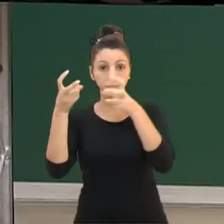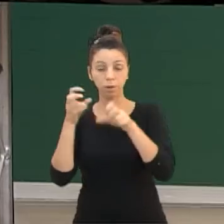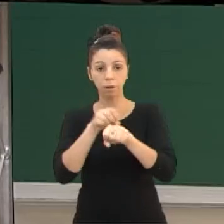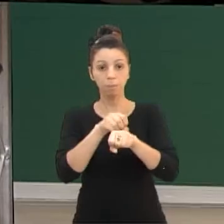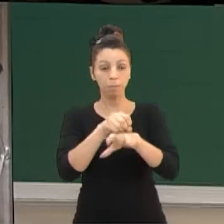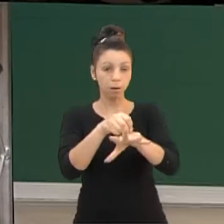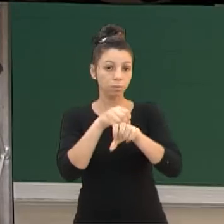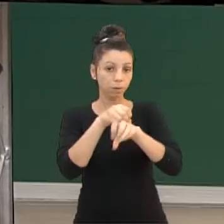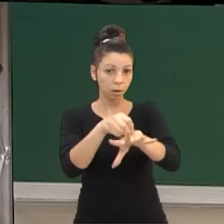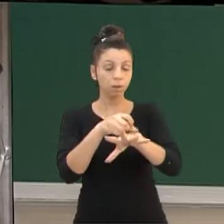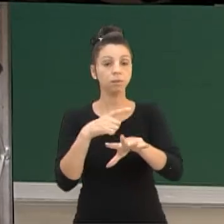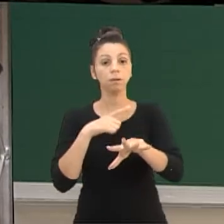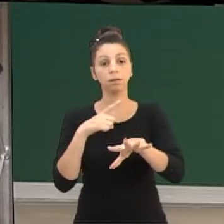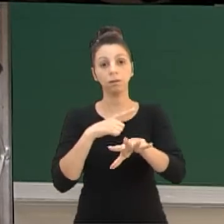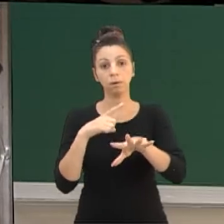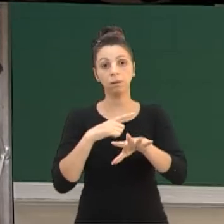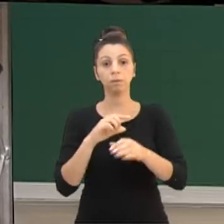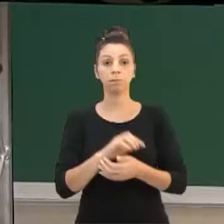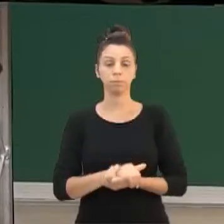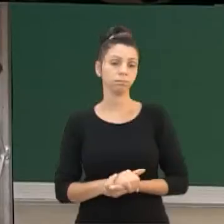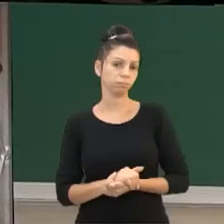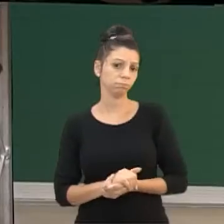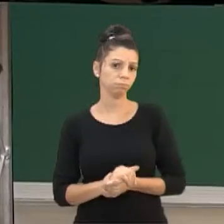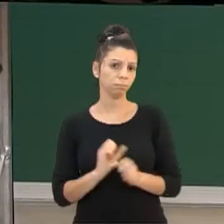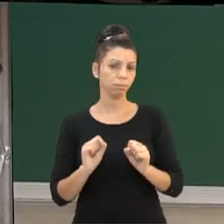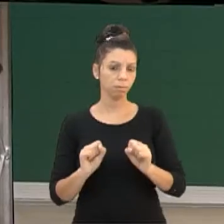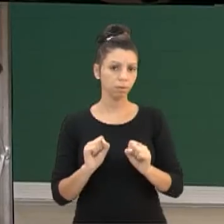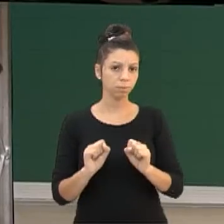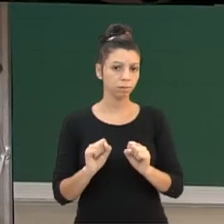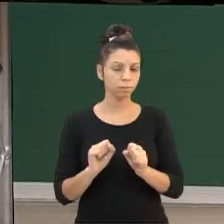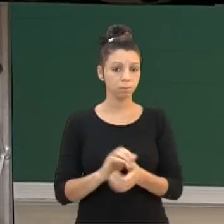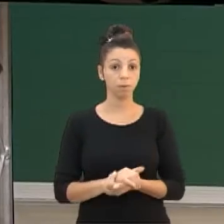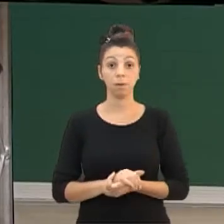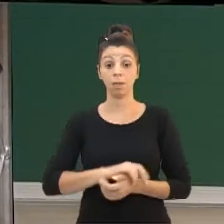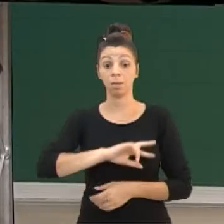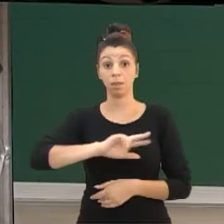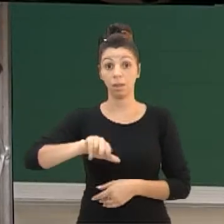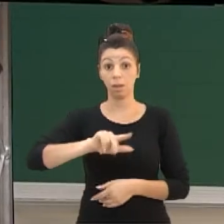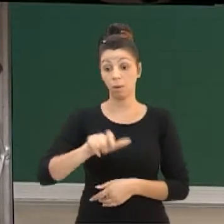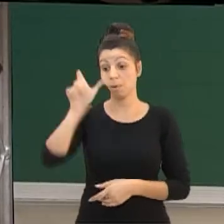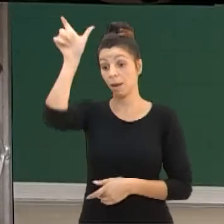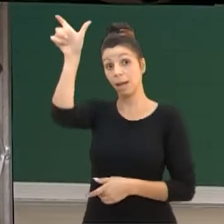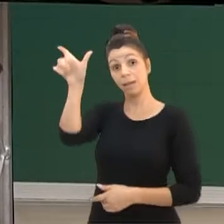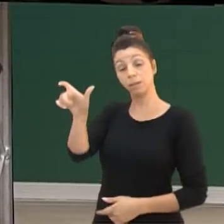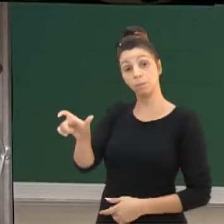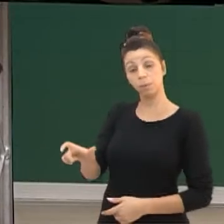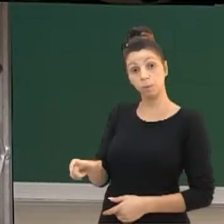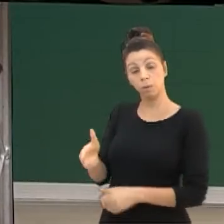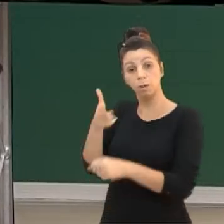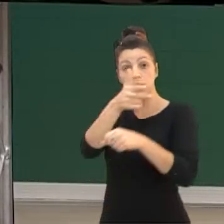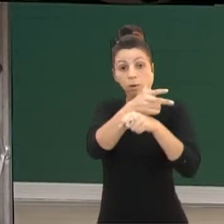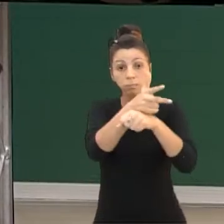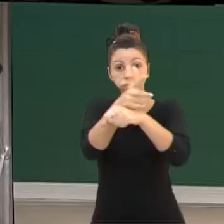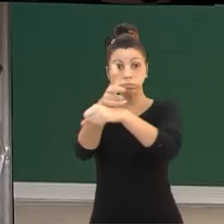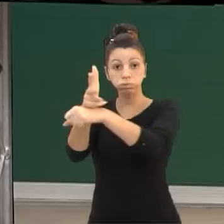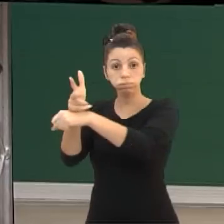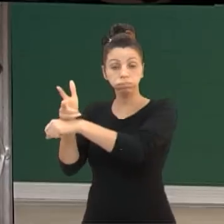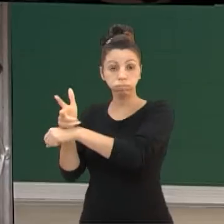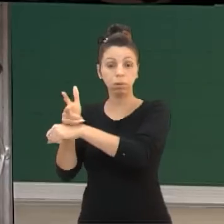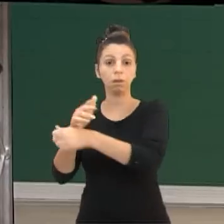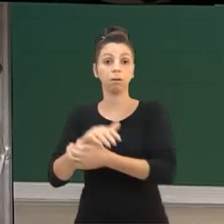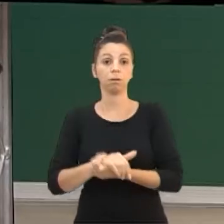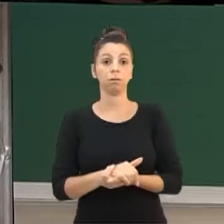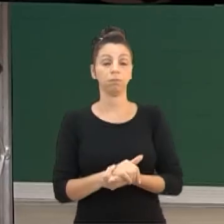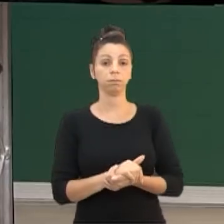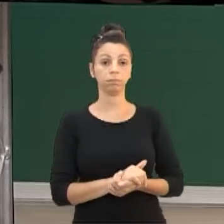o conteúdo de um podcast pode abordar? Não, quem aborda são as pessoas que fazem a gravação do podcast, né,